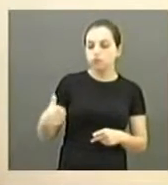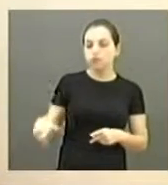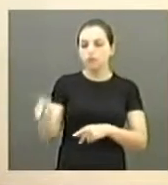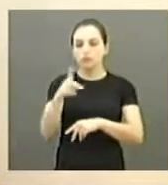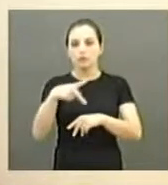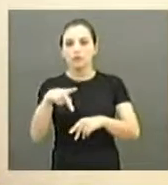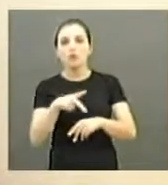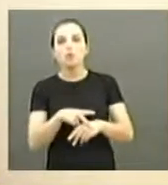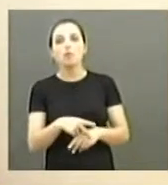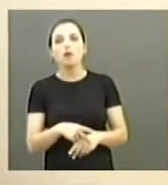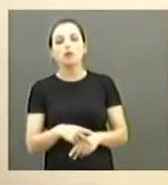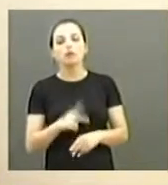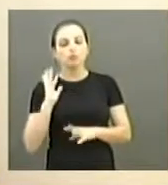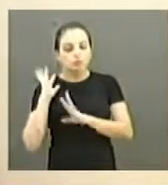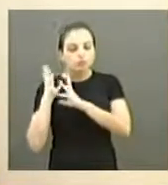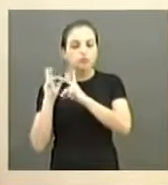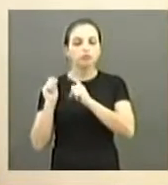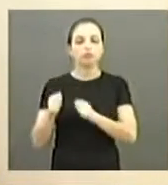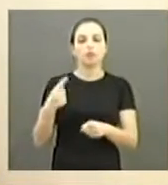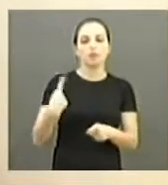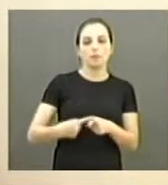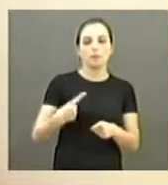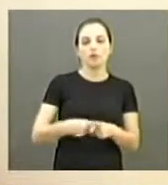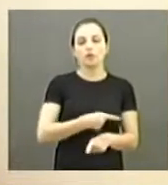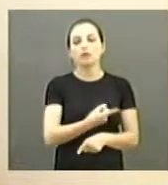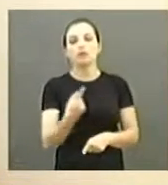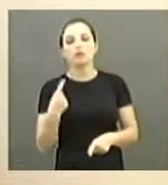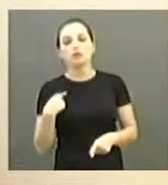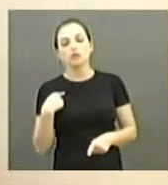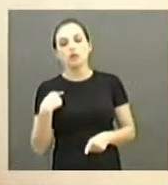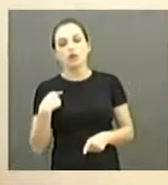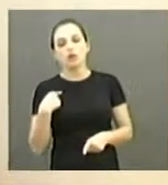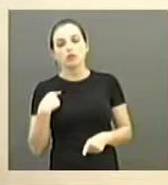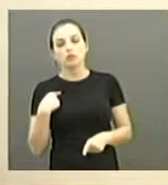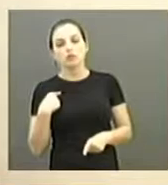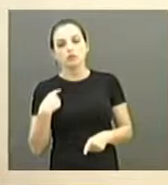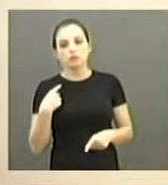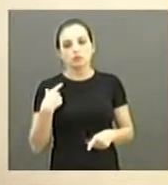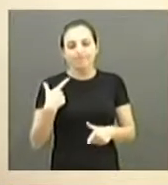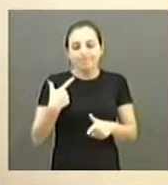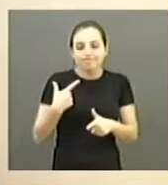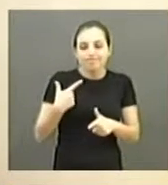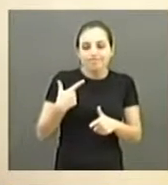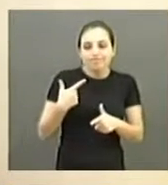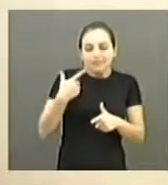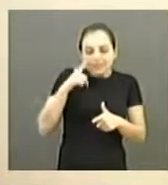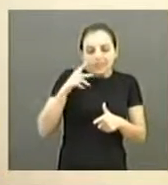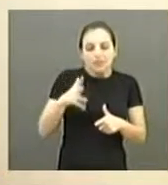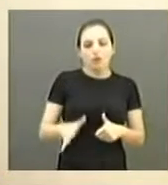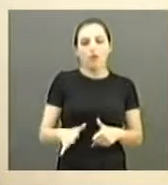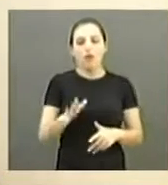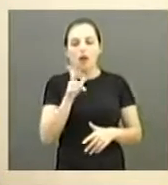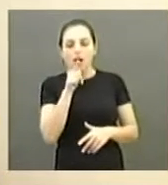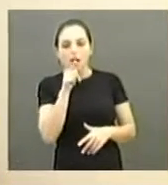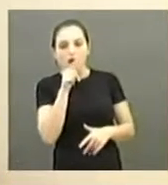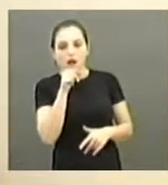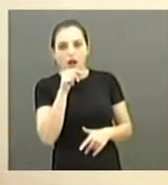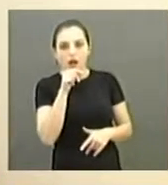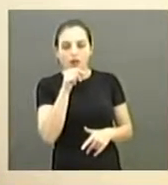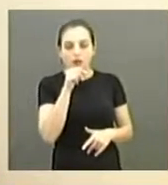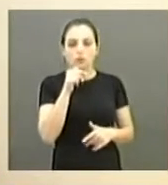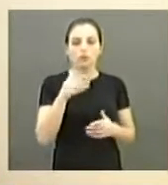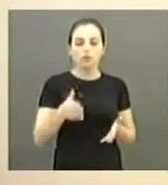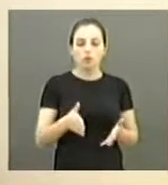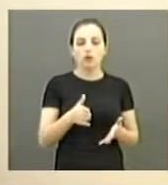há algum tempo, porque nós temos destruído a produção de água quando a gente não cuida do meio